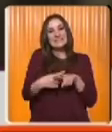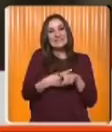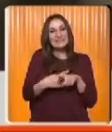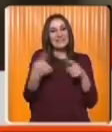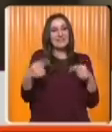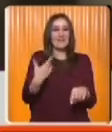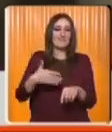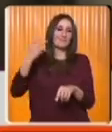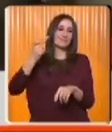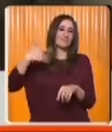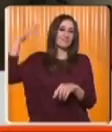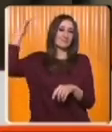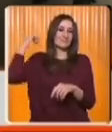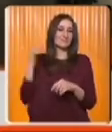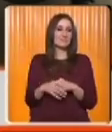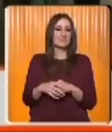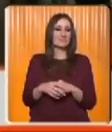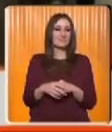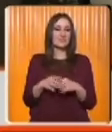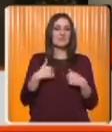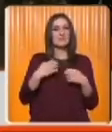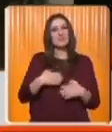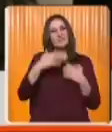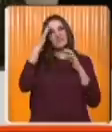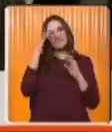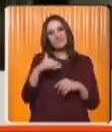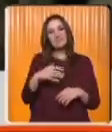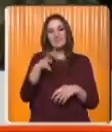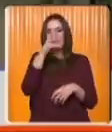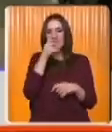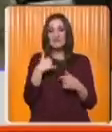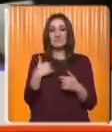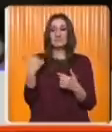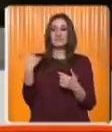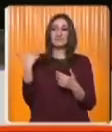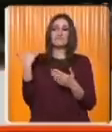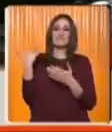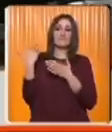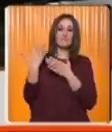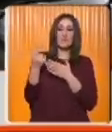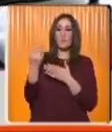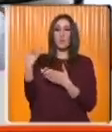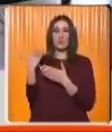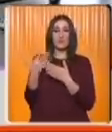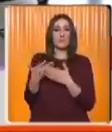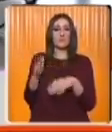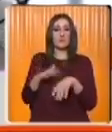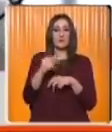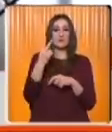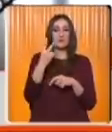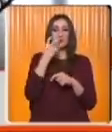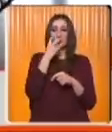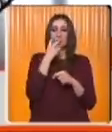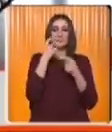tempo. Há muito tempo. Porque eu sinto-me em baixo. Ultimamente, então... Com a perda destes dois dentes